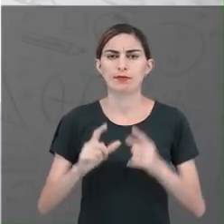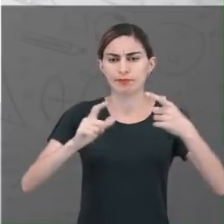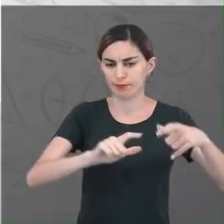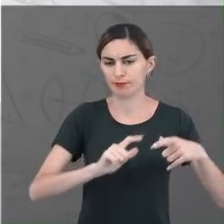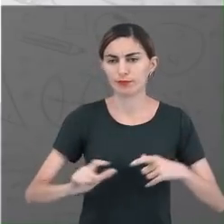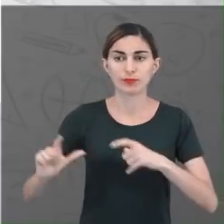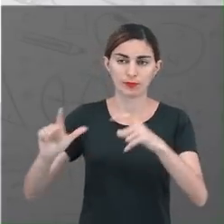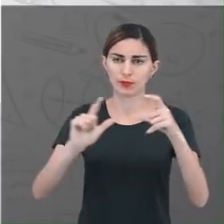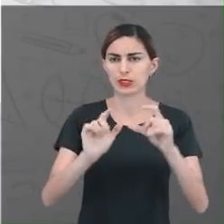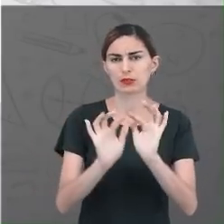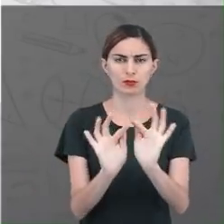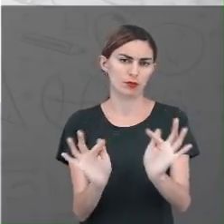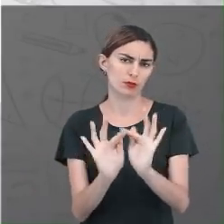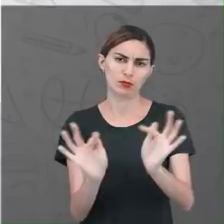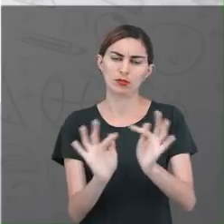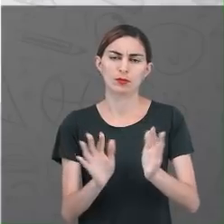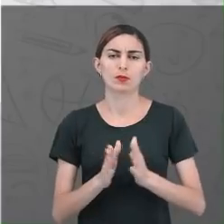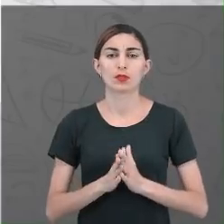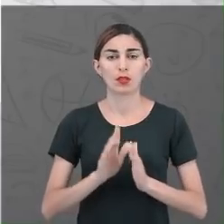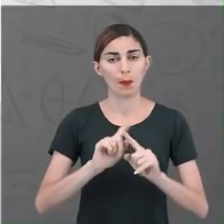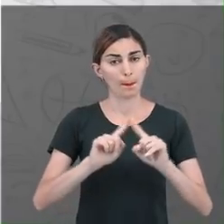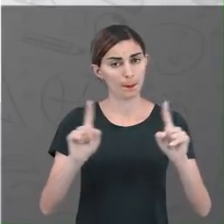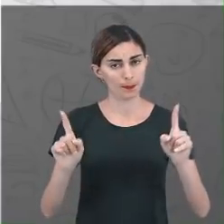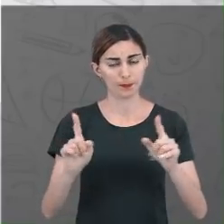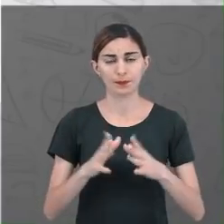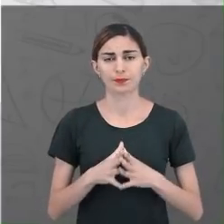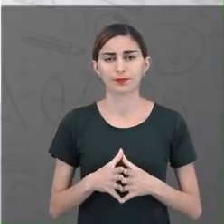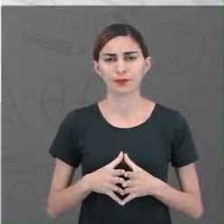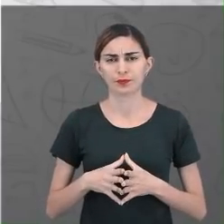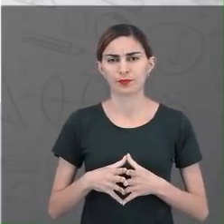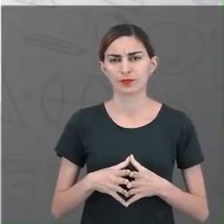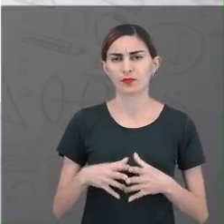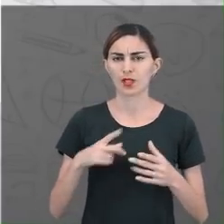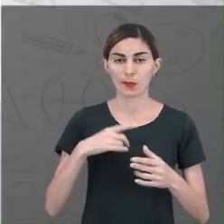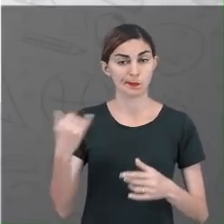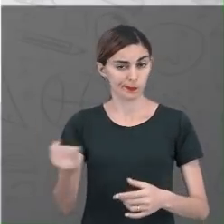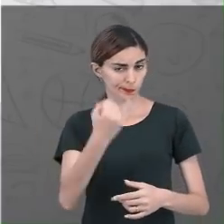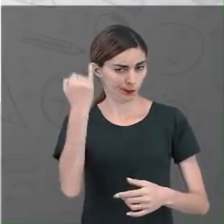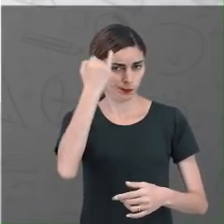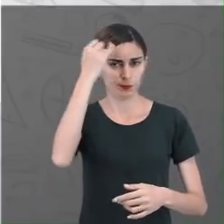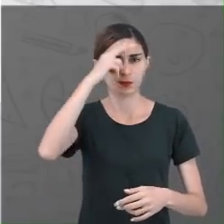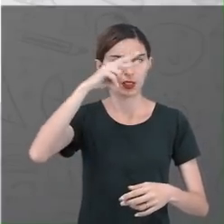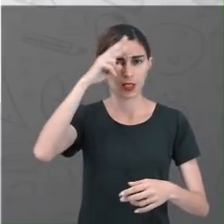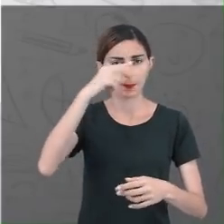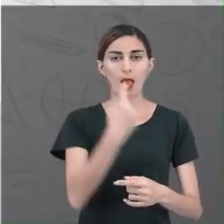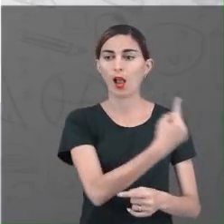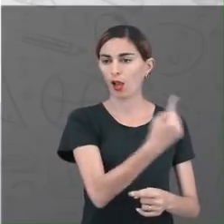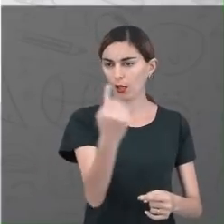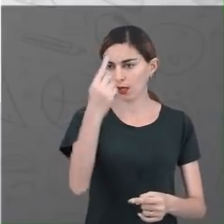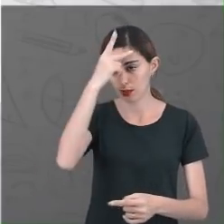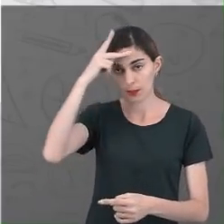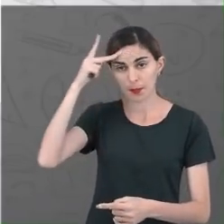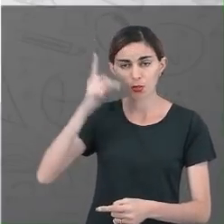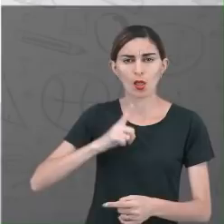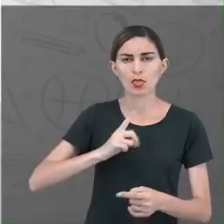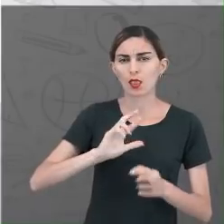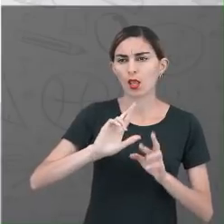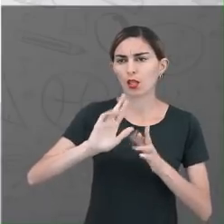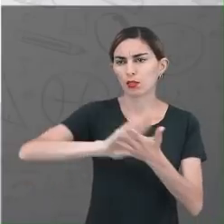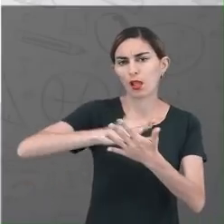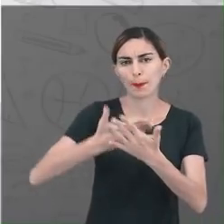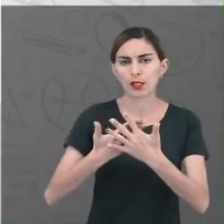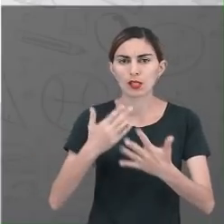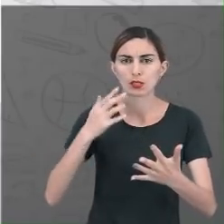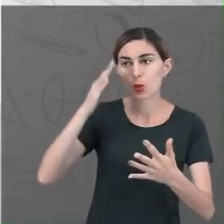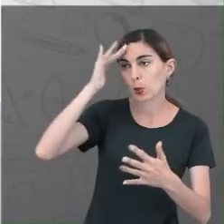ambiente simples, por exemplo, mas é importante lembrar que cada pessoa vai ter um tipo de interpretação